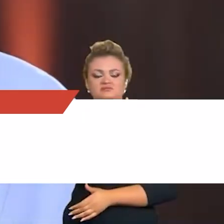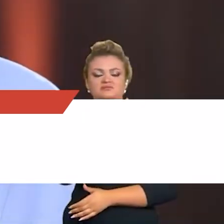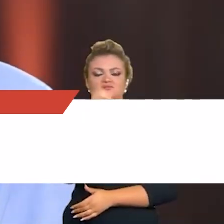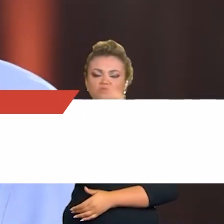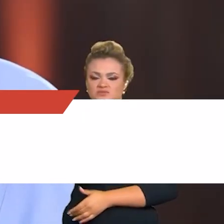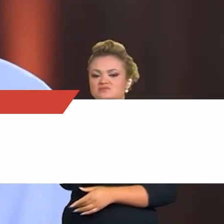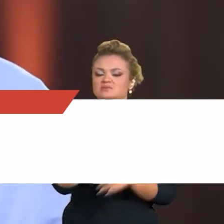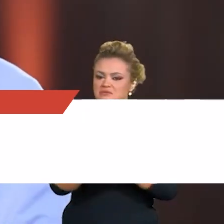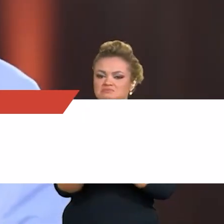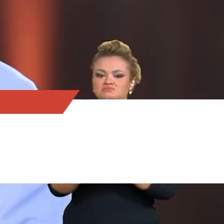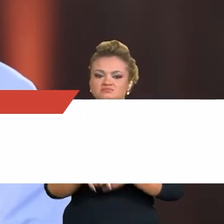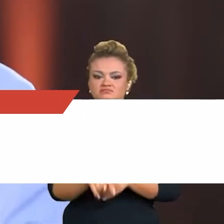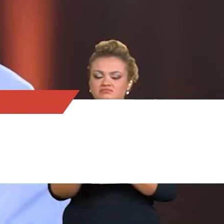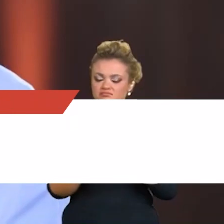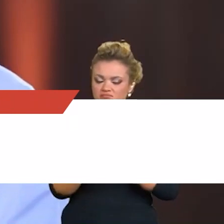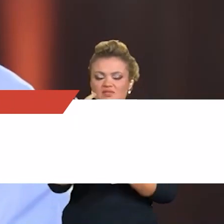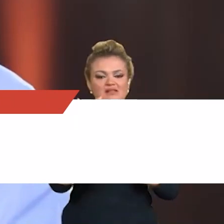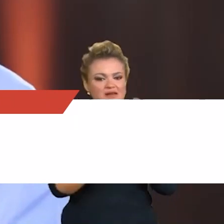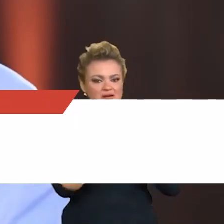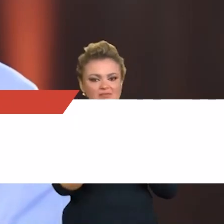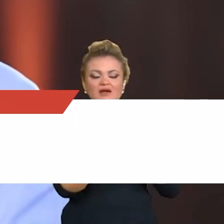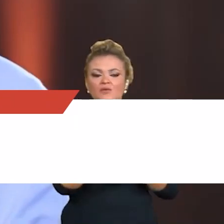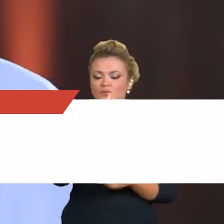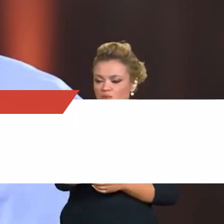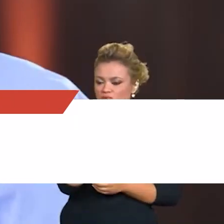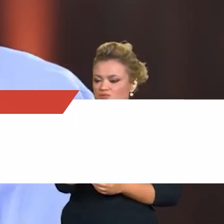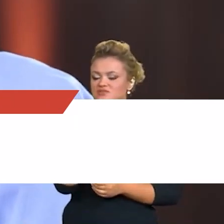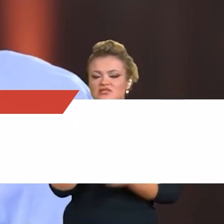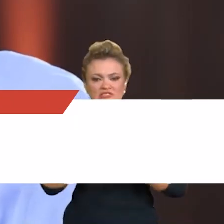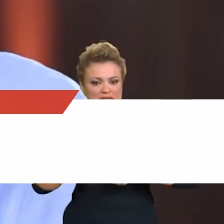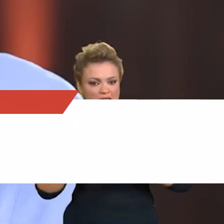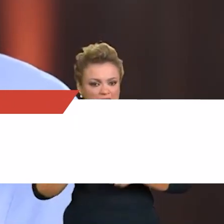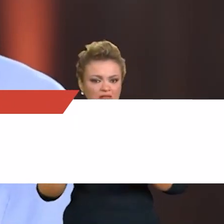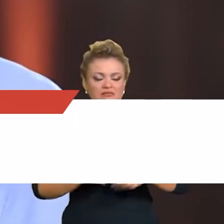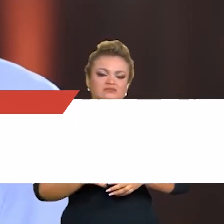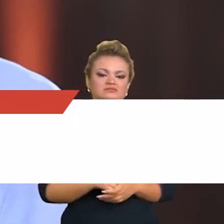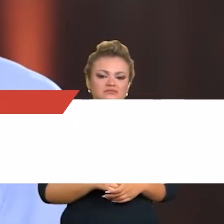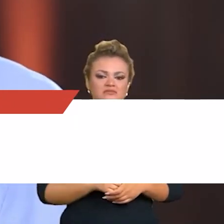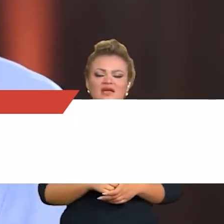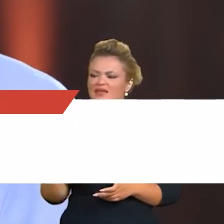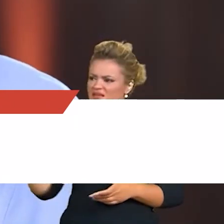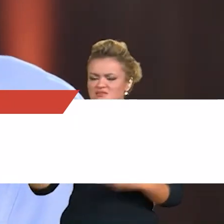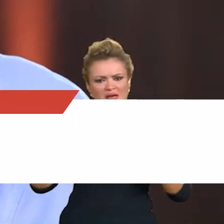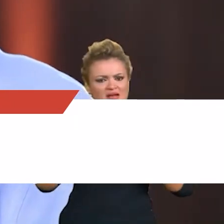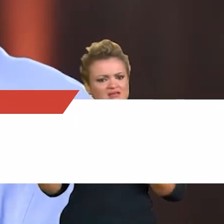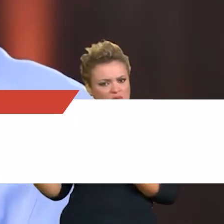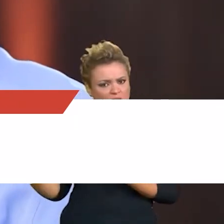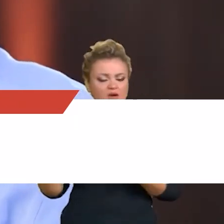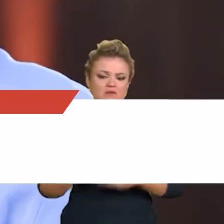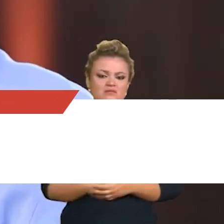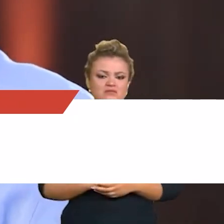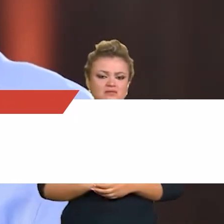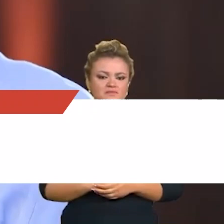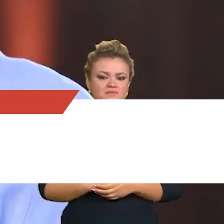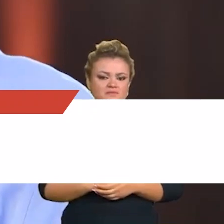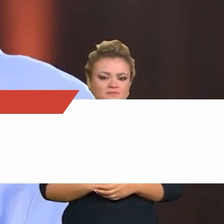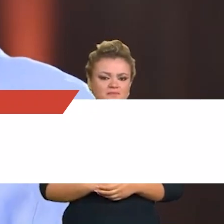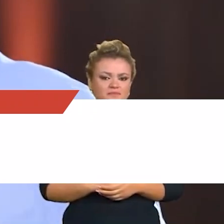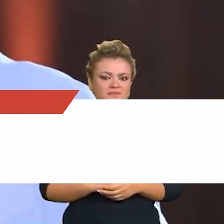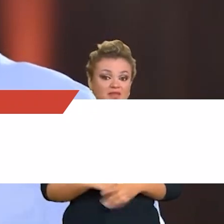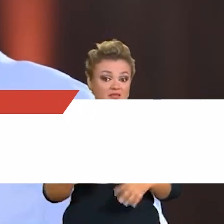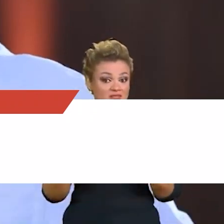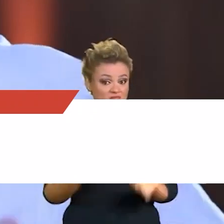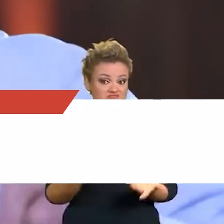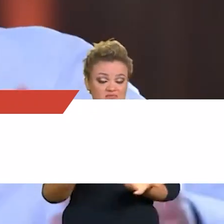gerar emprego para criar oportunidade de trabalho para aquela gente eles merecem tanto quanto nós Lula ainda voltou a relatar alguns